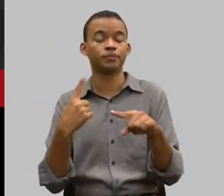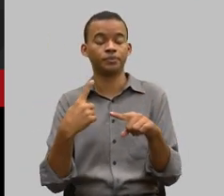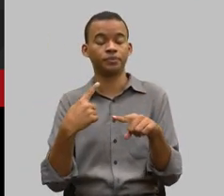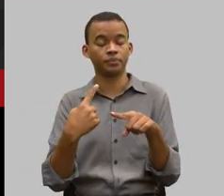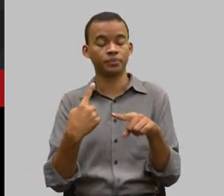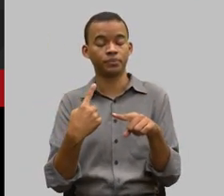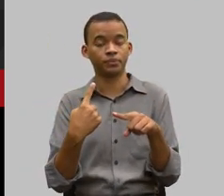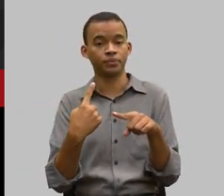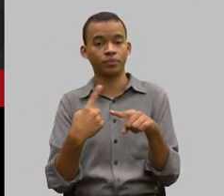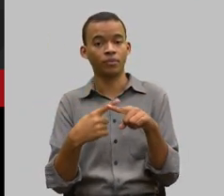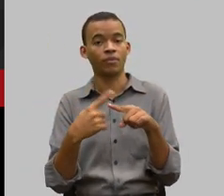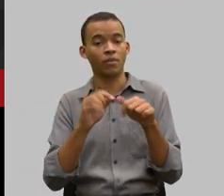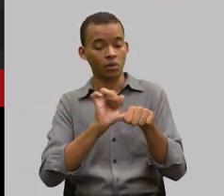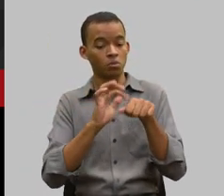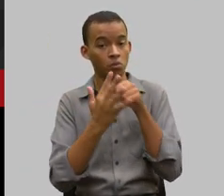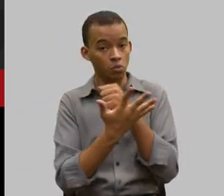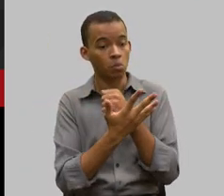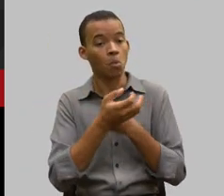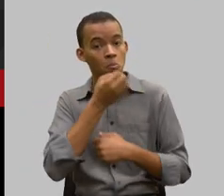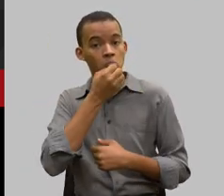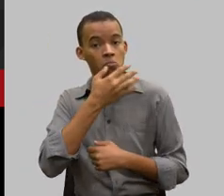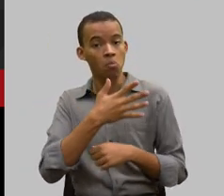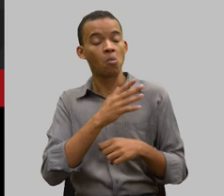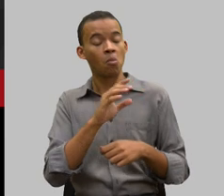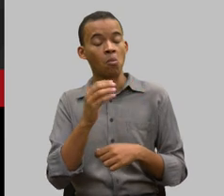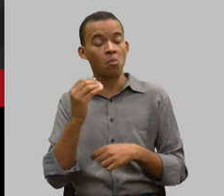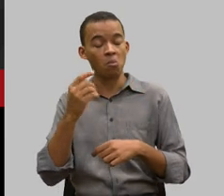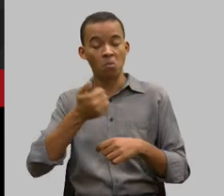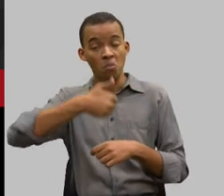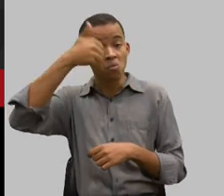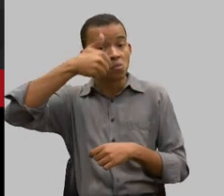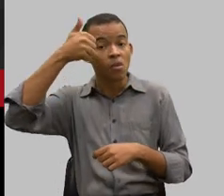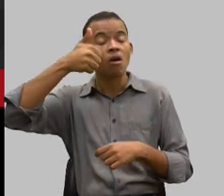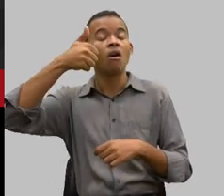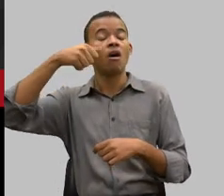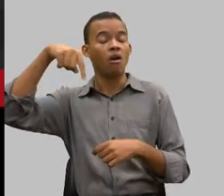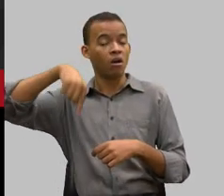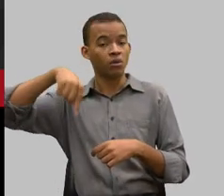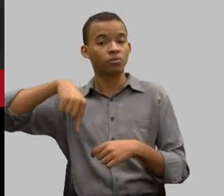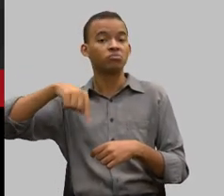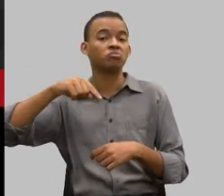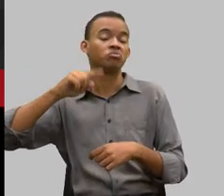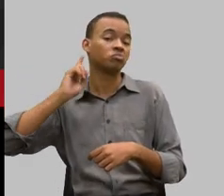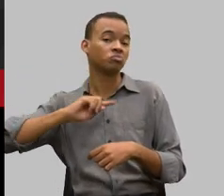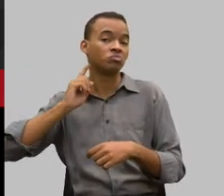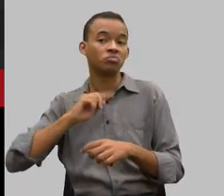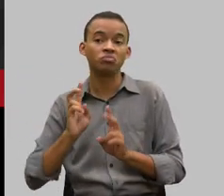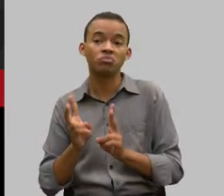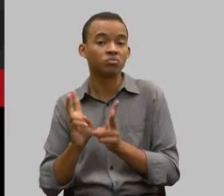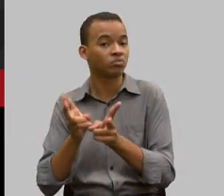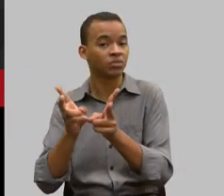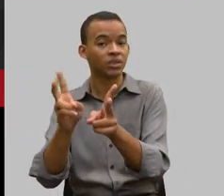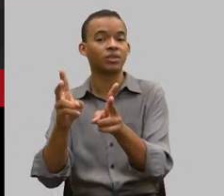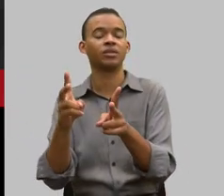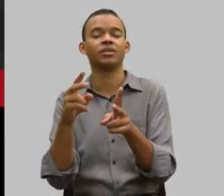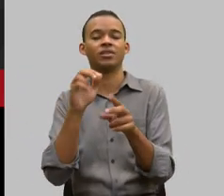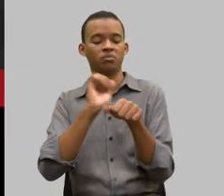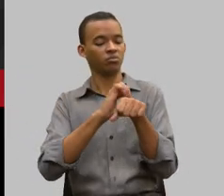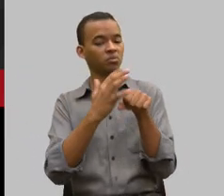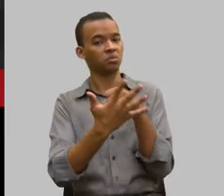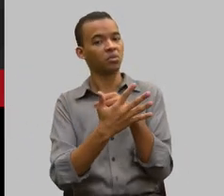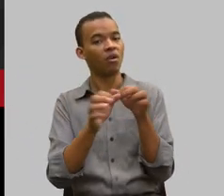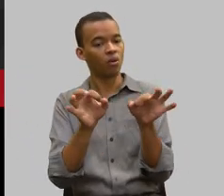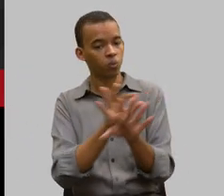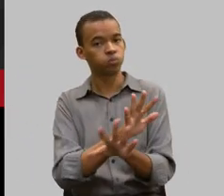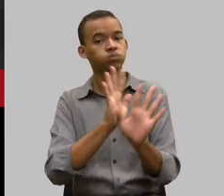Manteve esse esse sistema de educação remota foi em Minas Gerais e a moçada gosta né porque é um jeito de você revisar